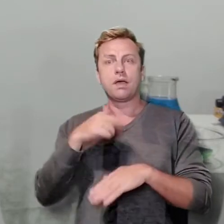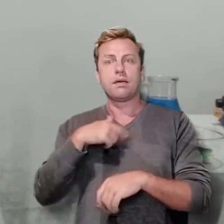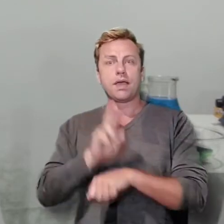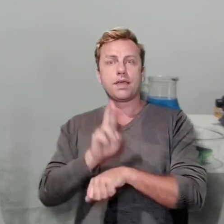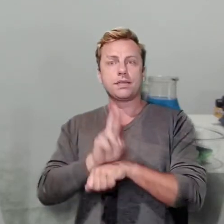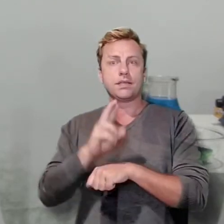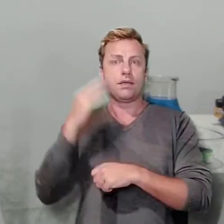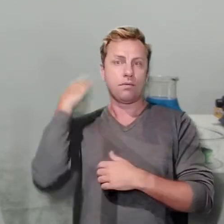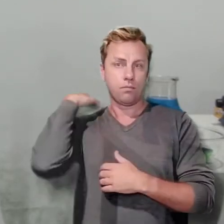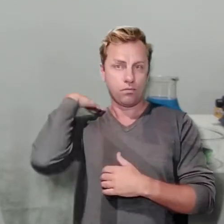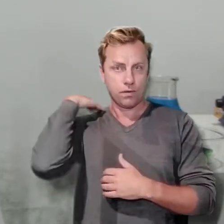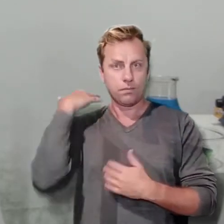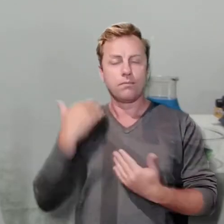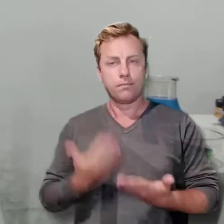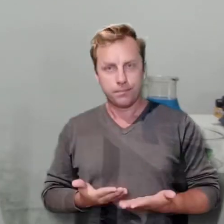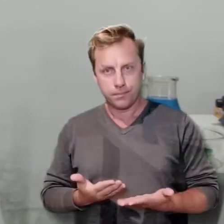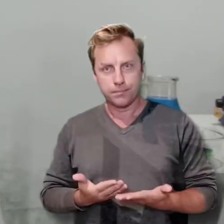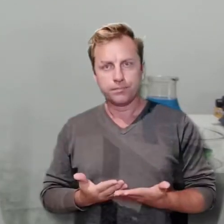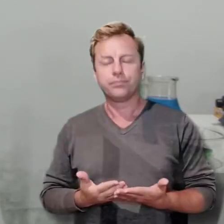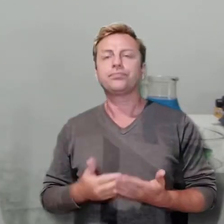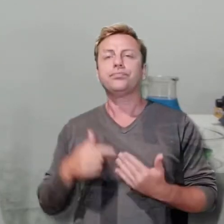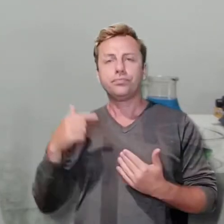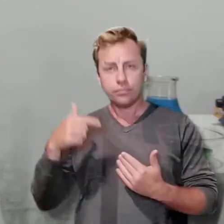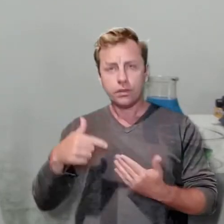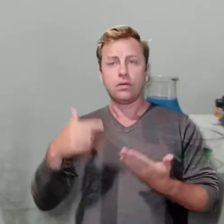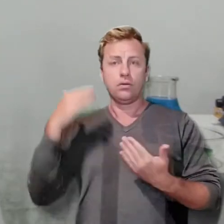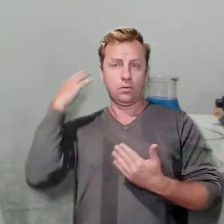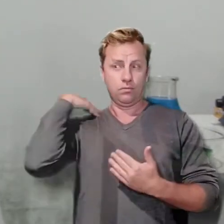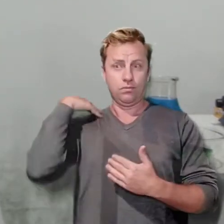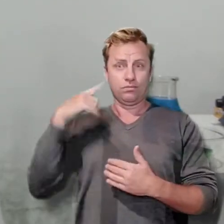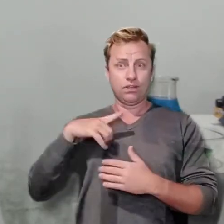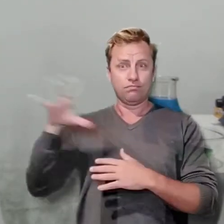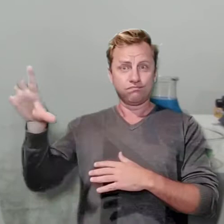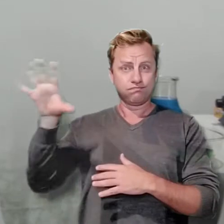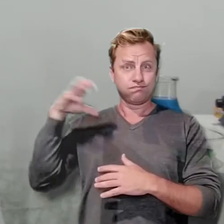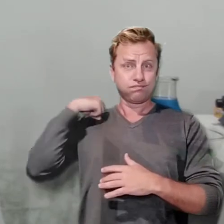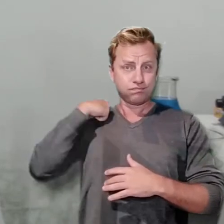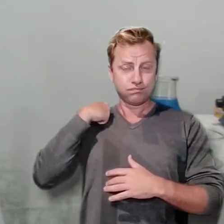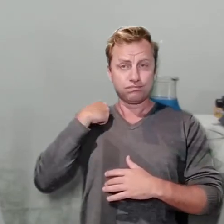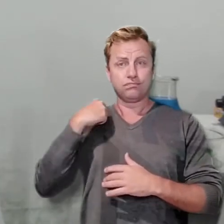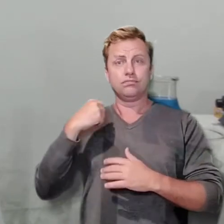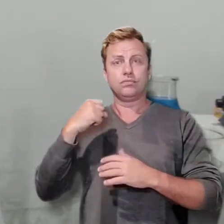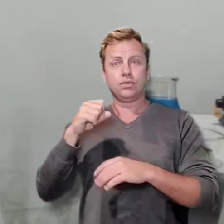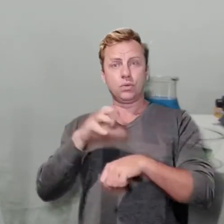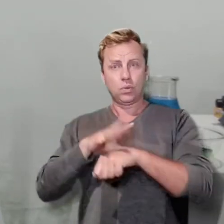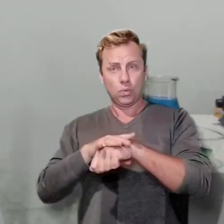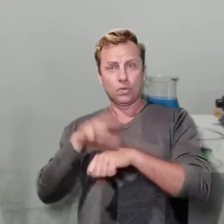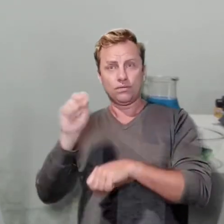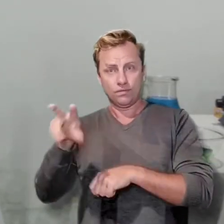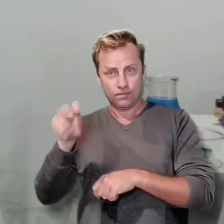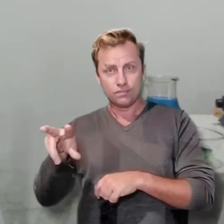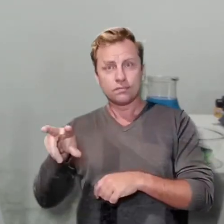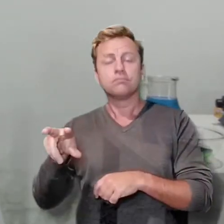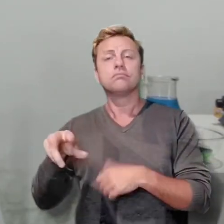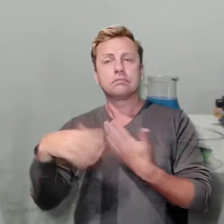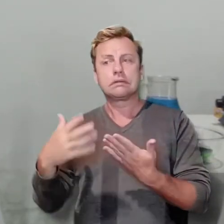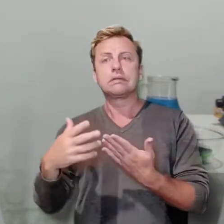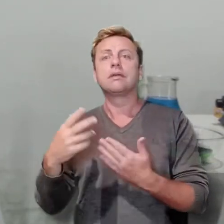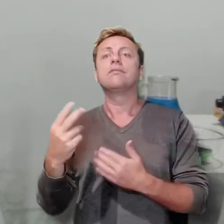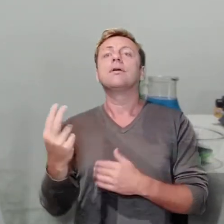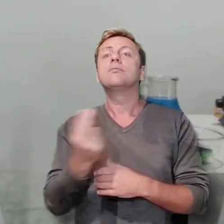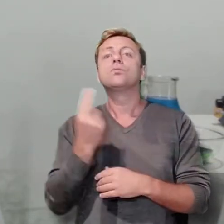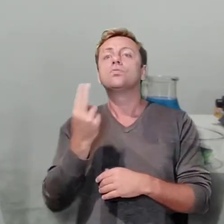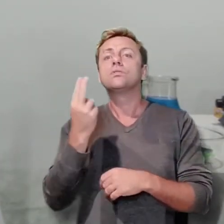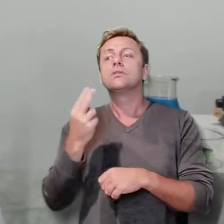minha reserva pulmonar. Quando esses pulmões são afetados pela infecção viral, a gente vai